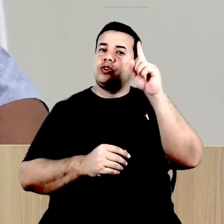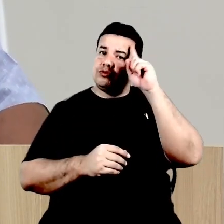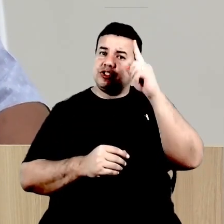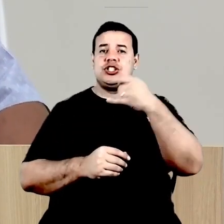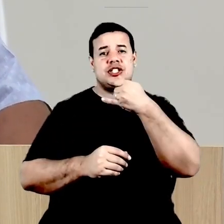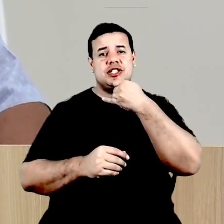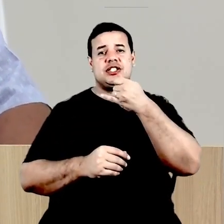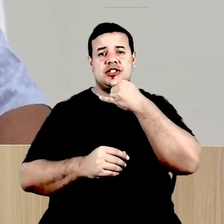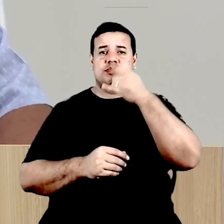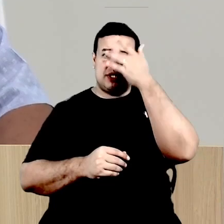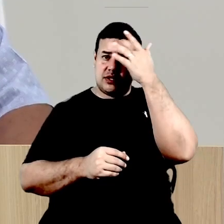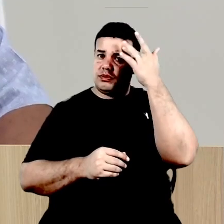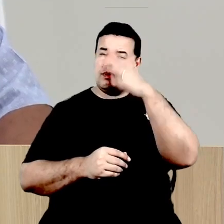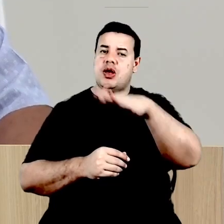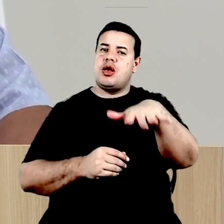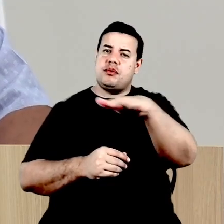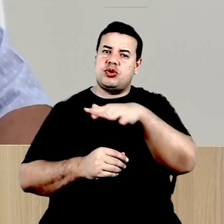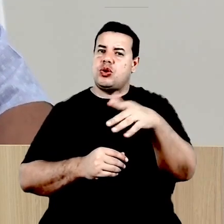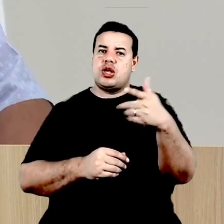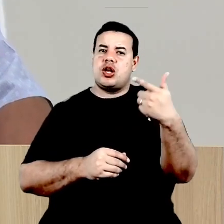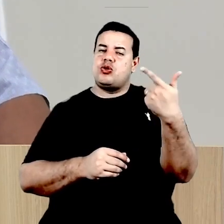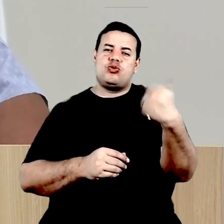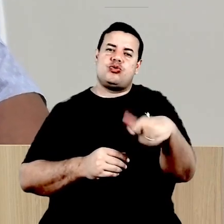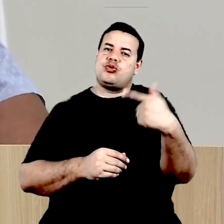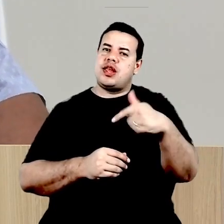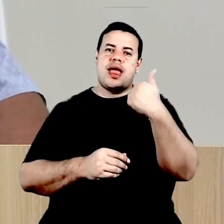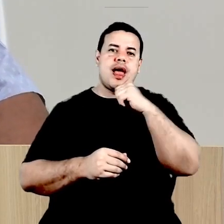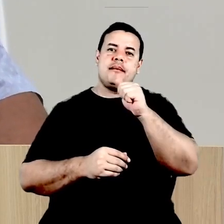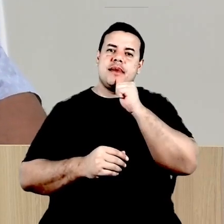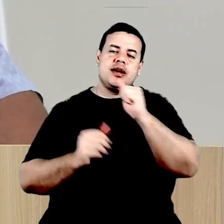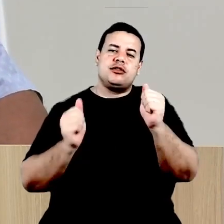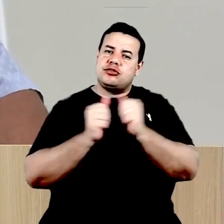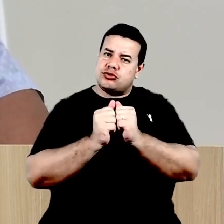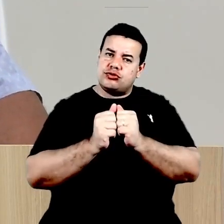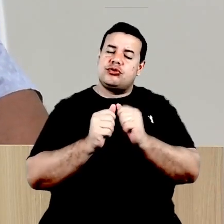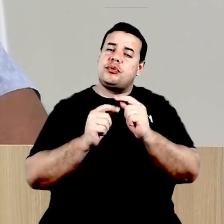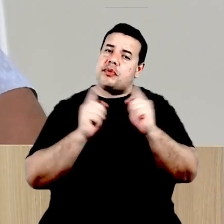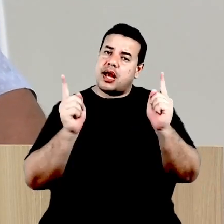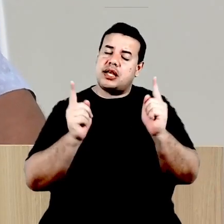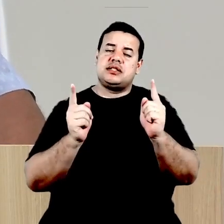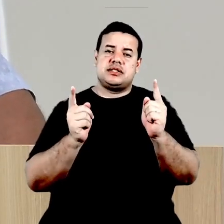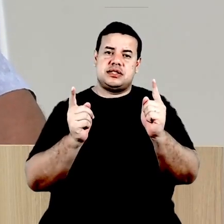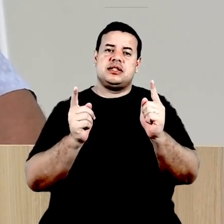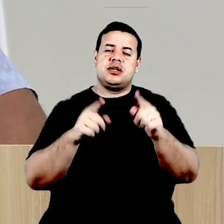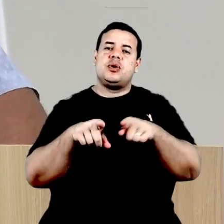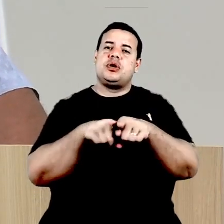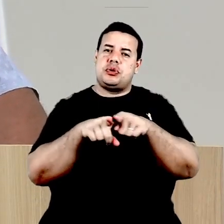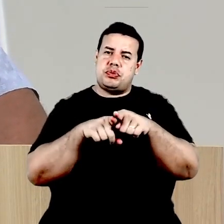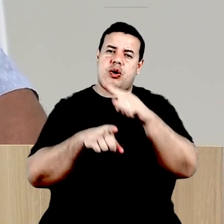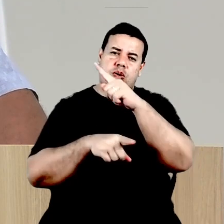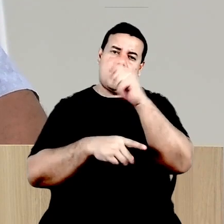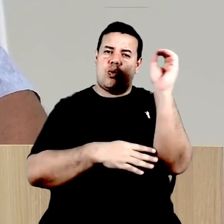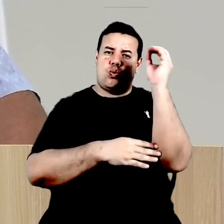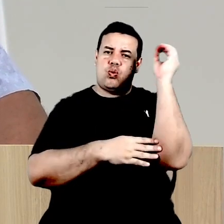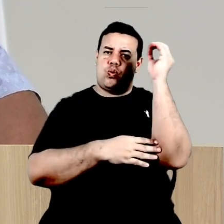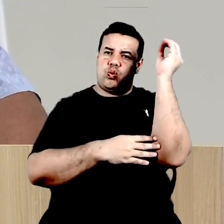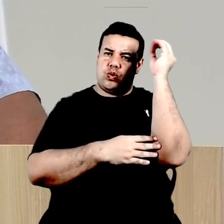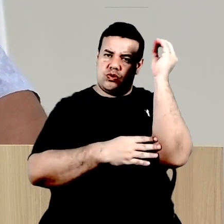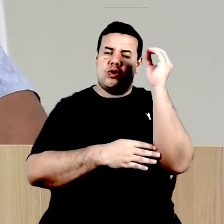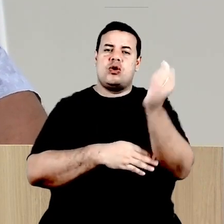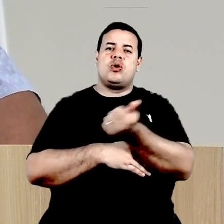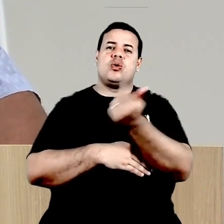aquelas pessoas que não tem a sua mãe ao seu lado mas também a nossos nossos irmãos do Rio Grande do Sul quantas